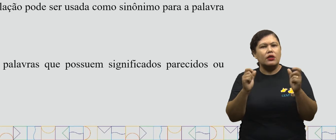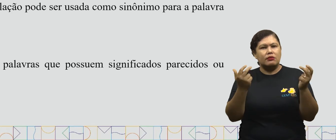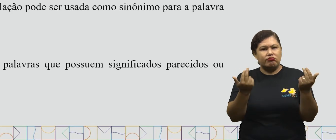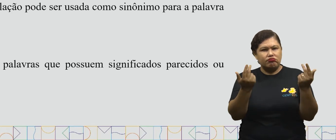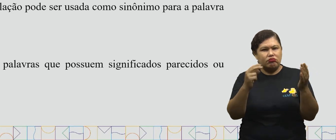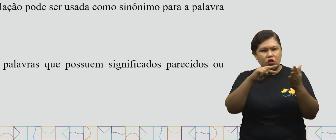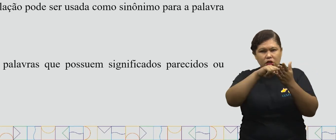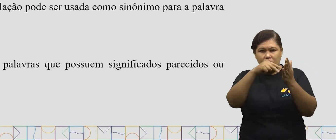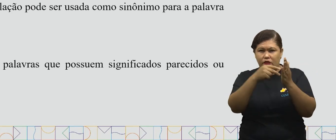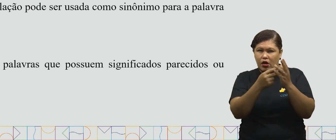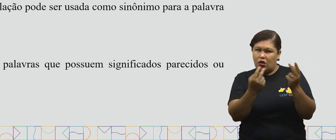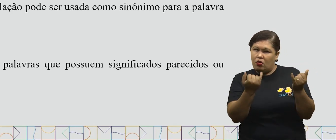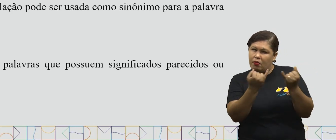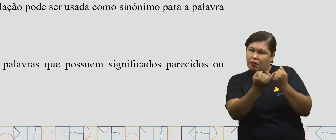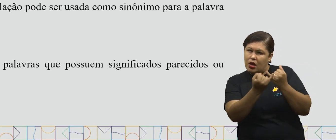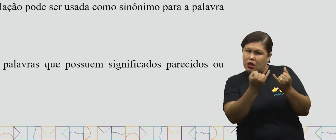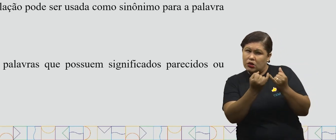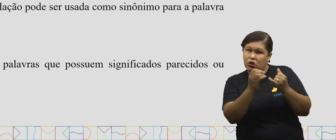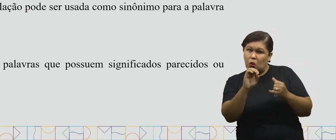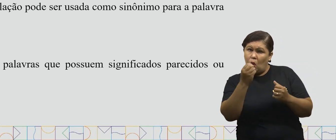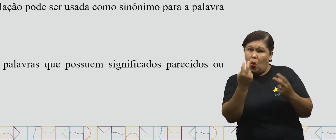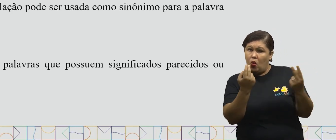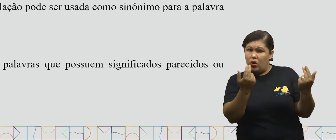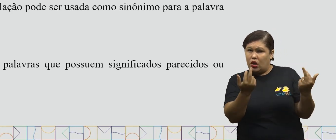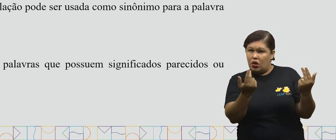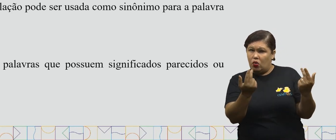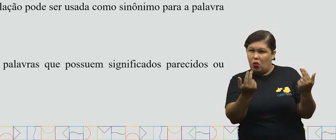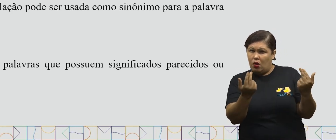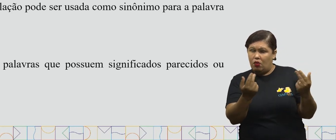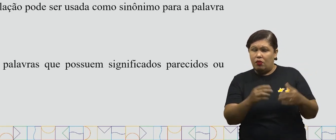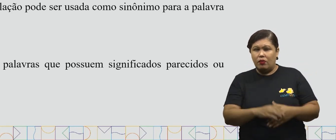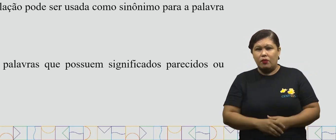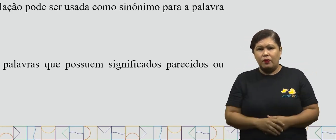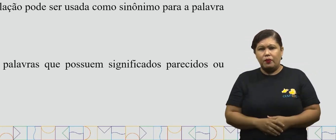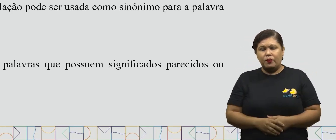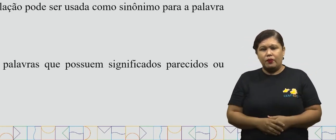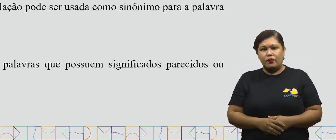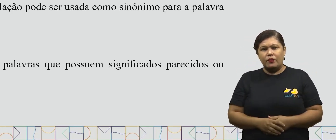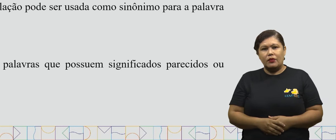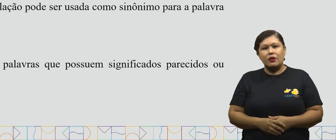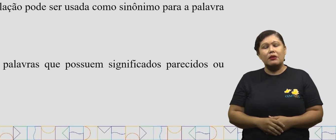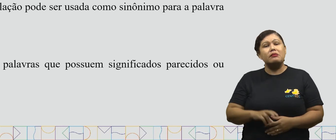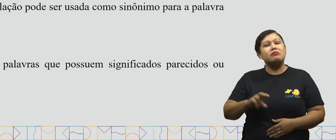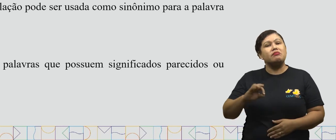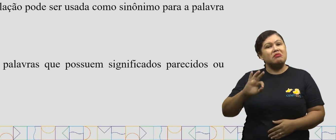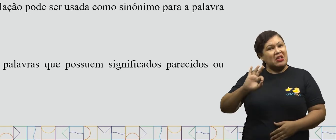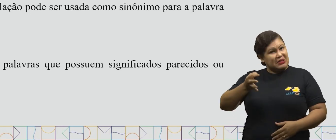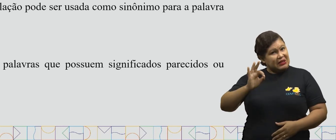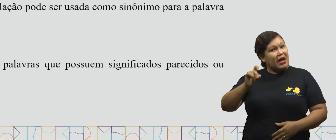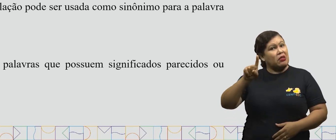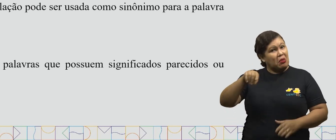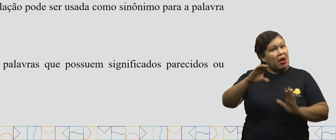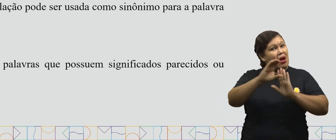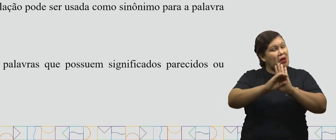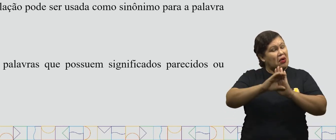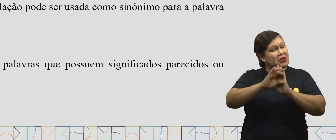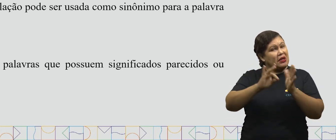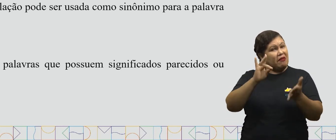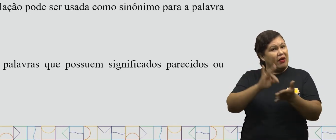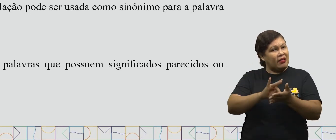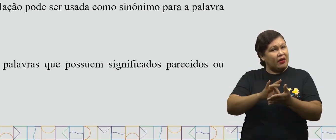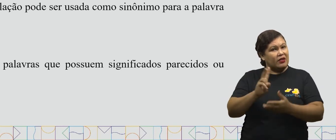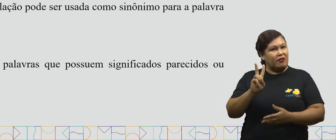significados parecidos ou iguais. Agora sim, esse é o conceito que aprendemos na aula de hoje.